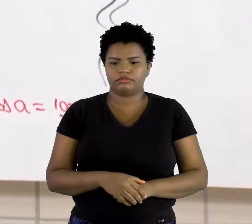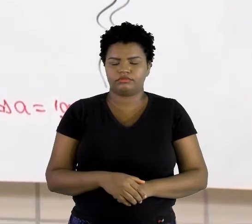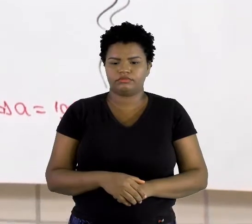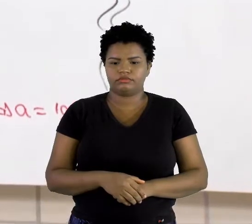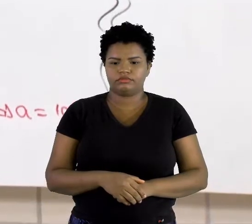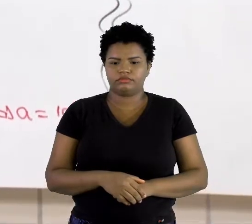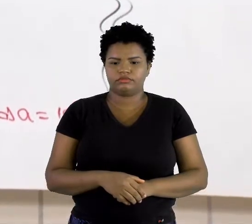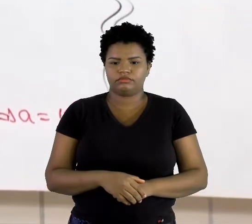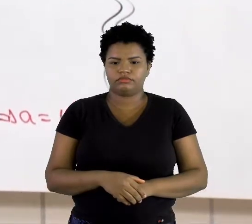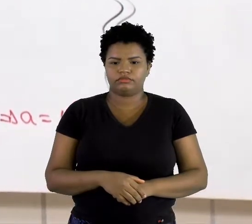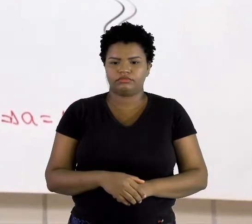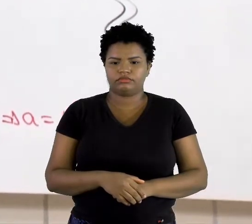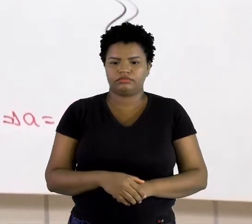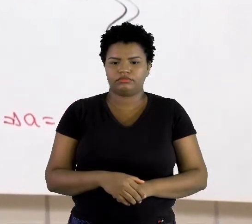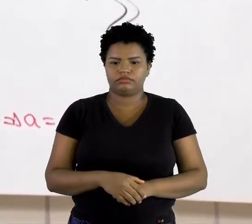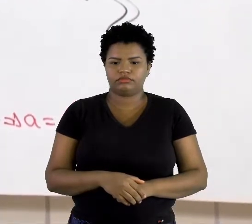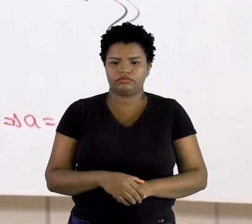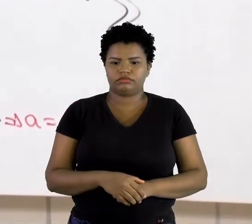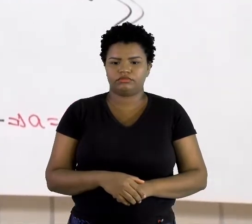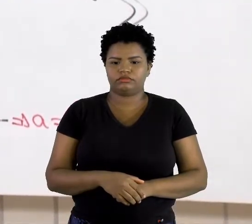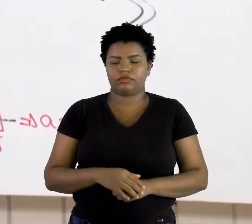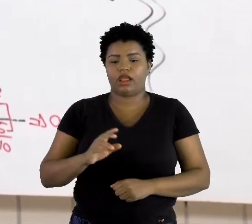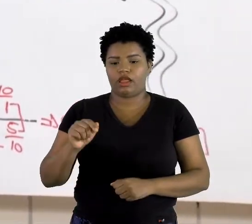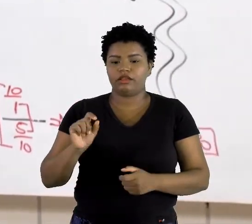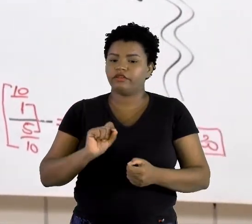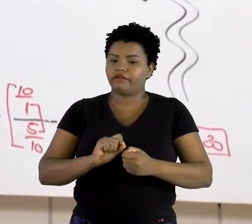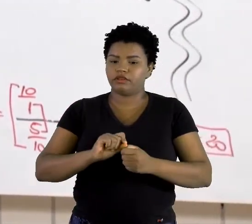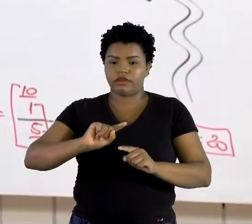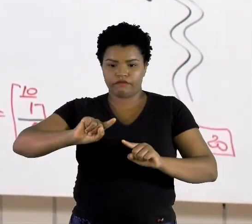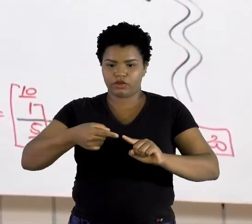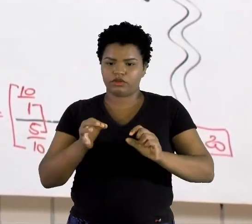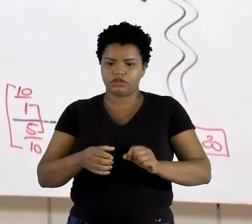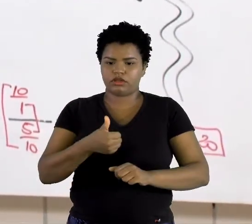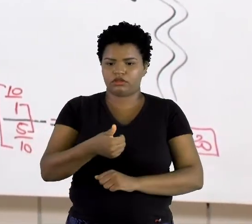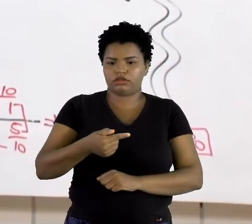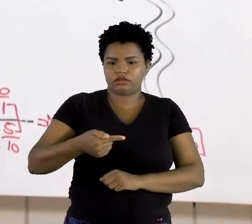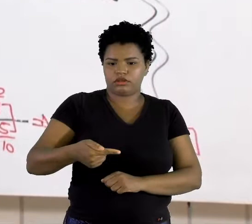Tenho 3 casas depois da vírgula, 3 casas depois da vírgula. Então,